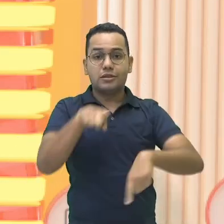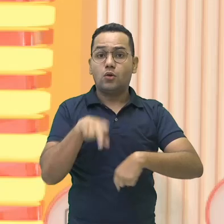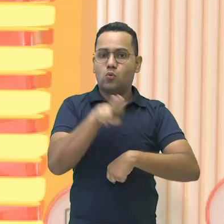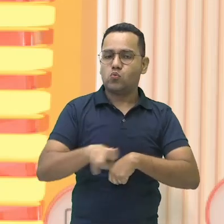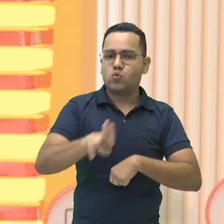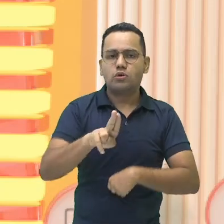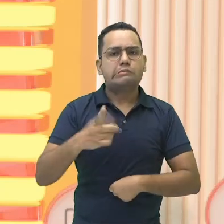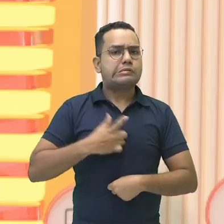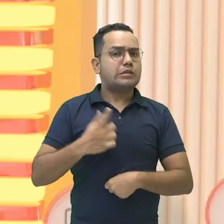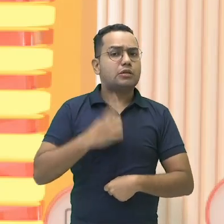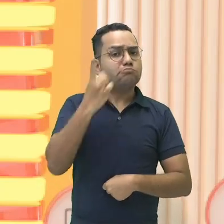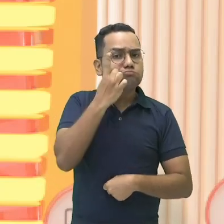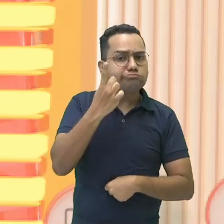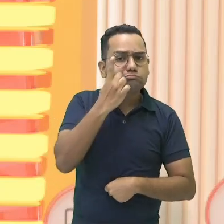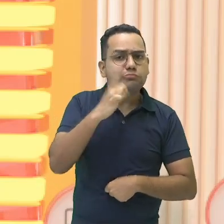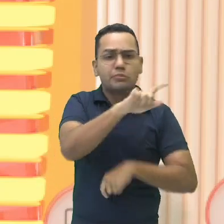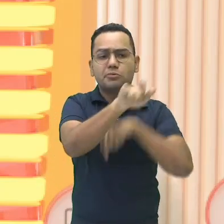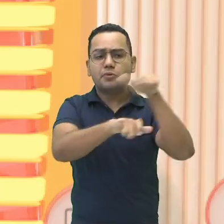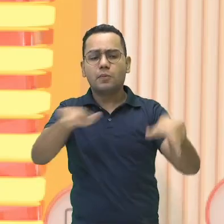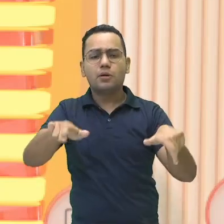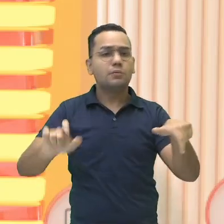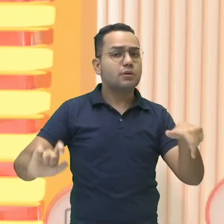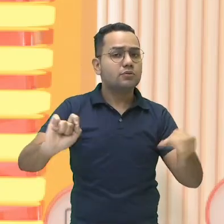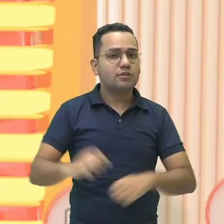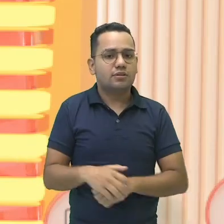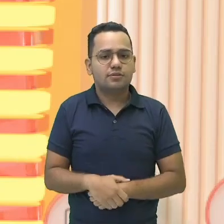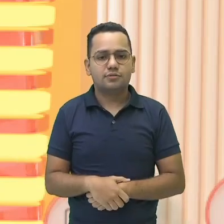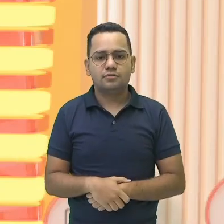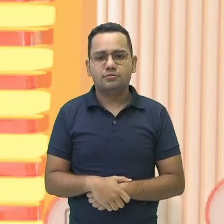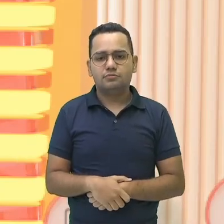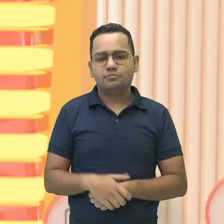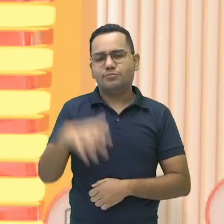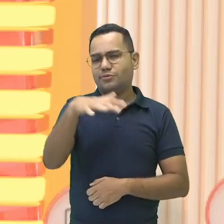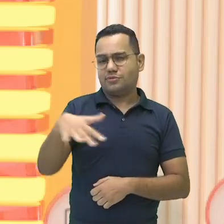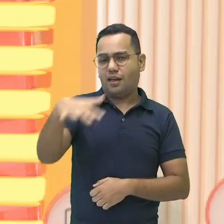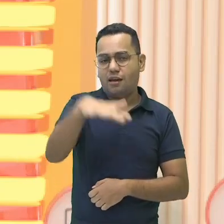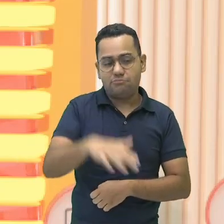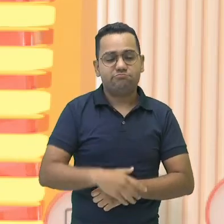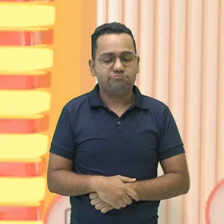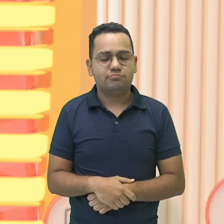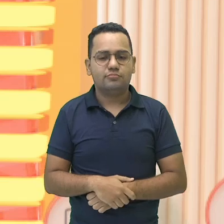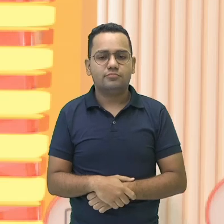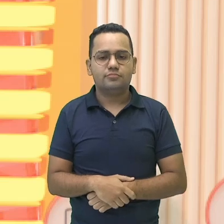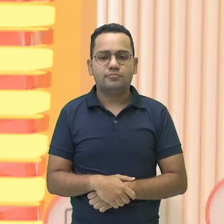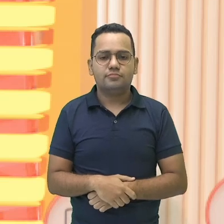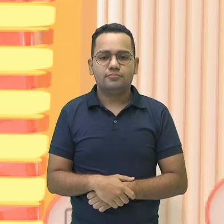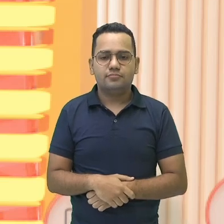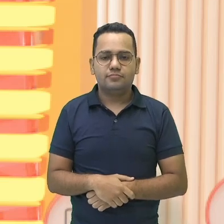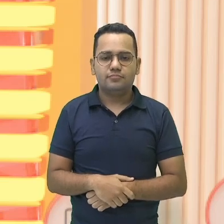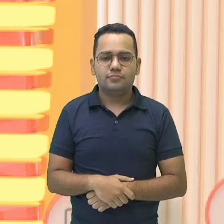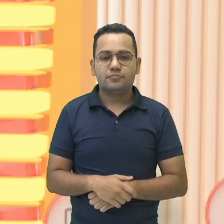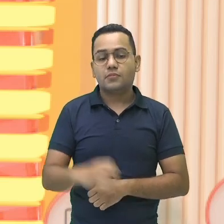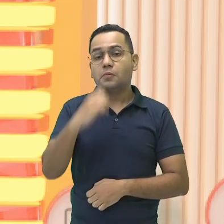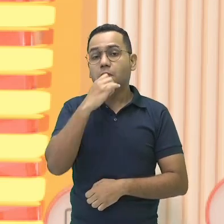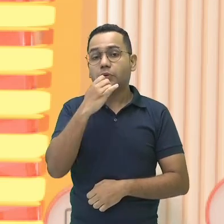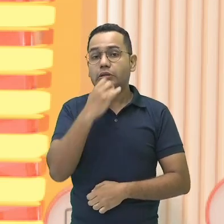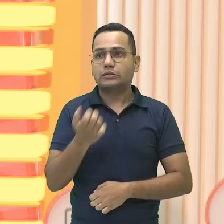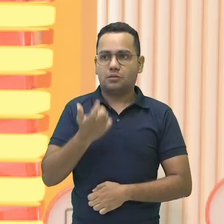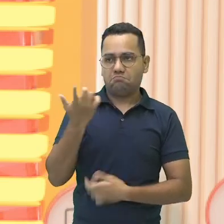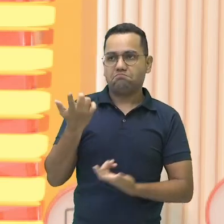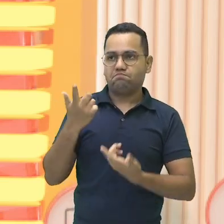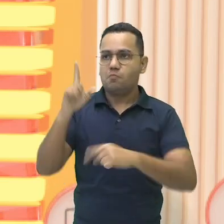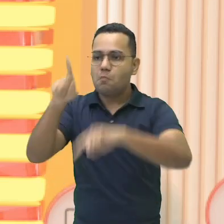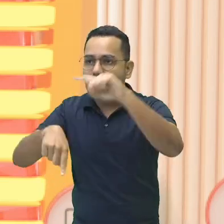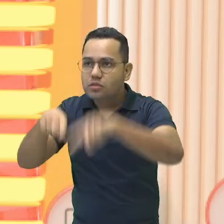de muitas pessoas ao longo aí da sociedade, de maneira geral. A questão do consumo, de você comprar